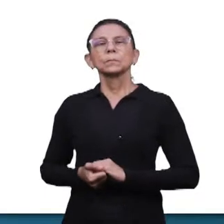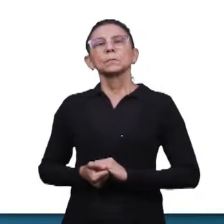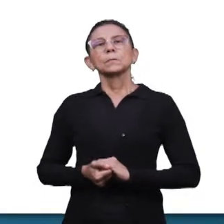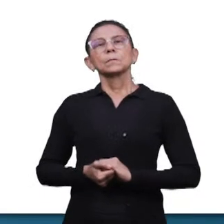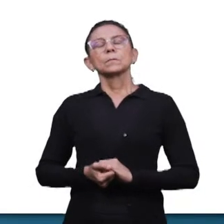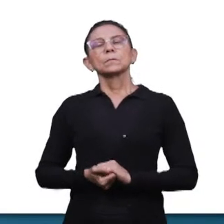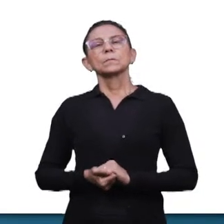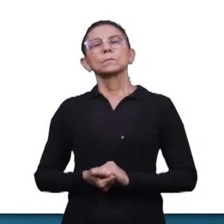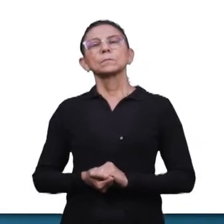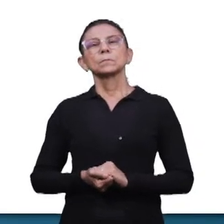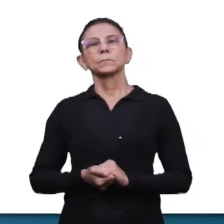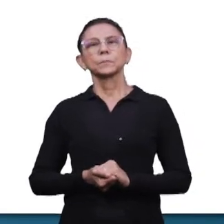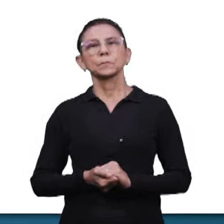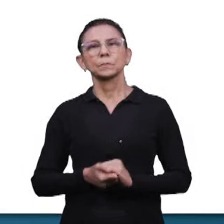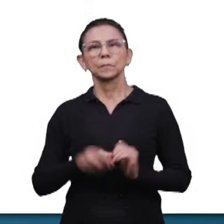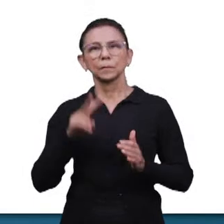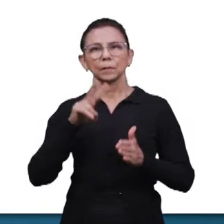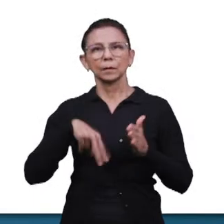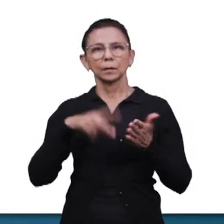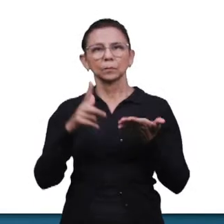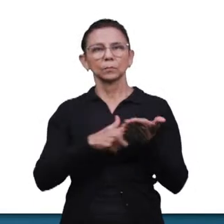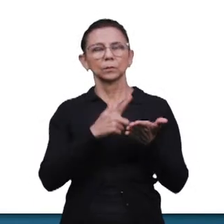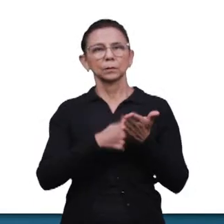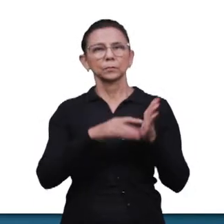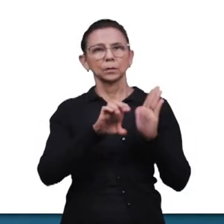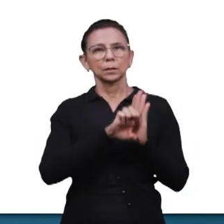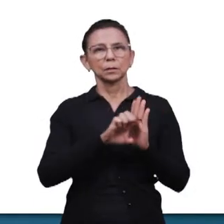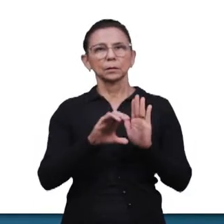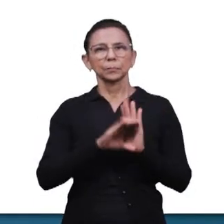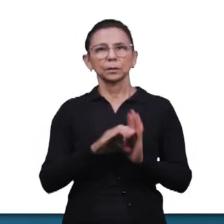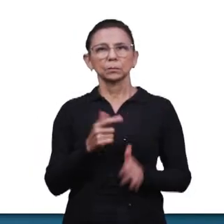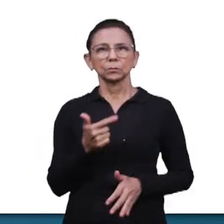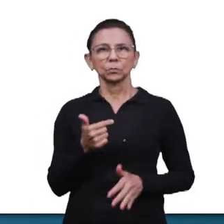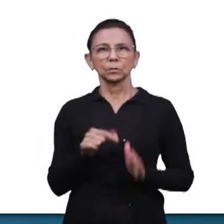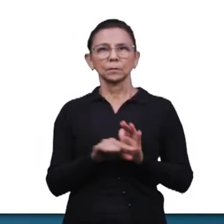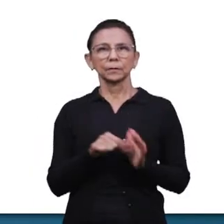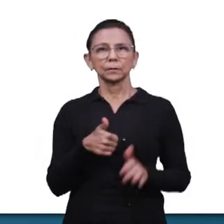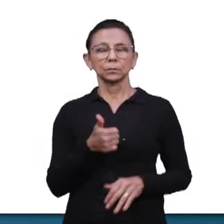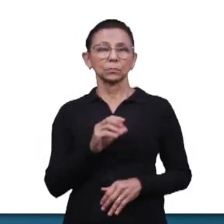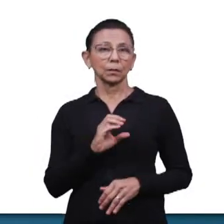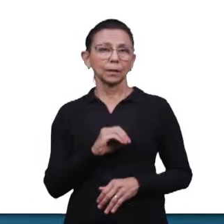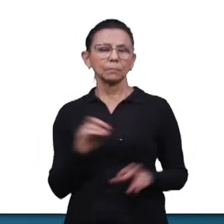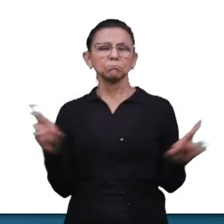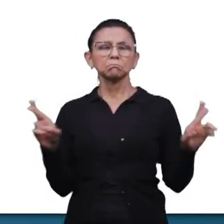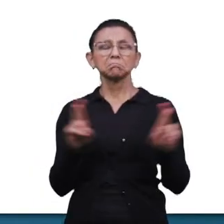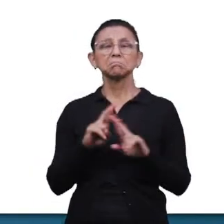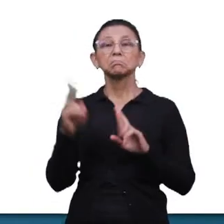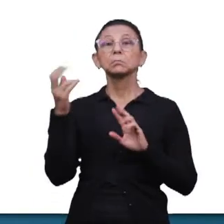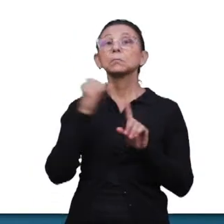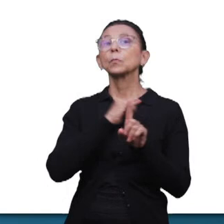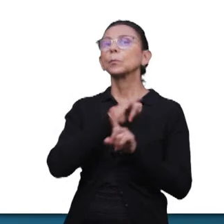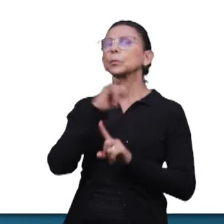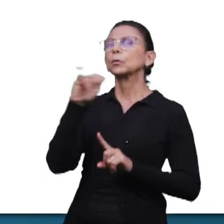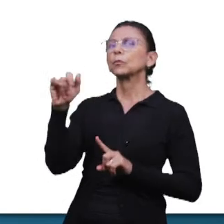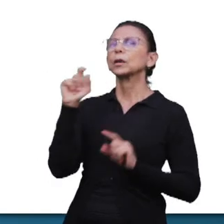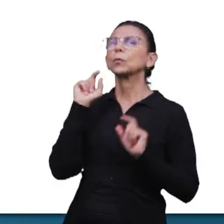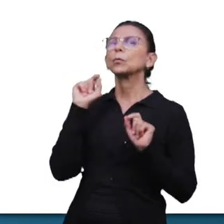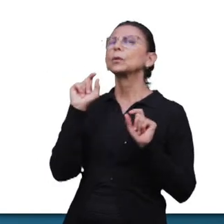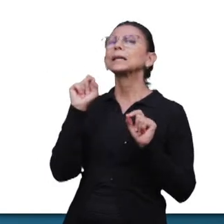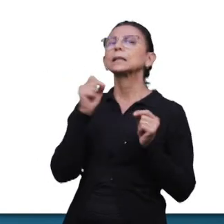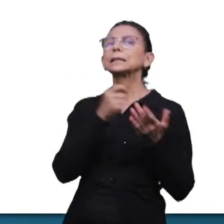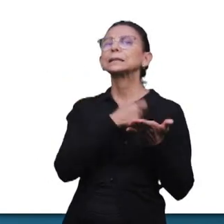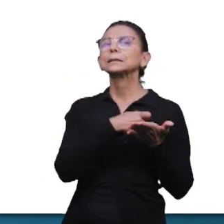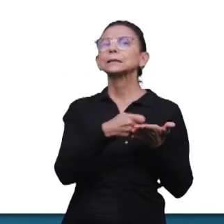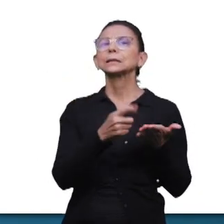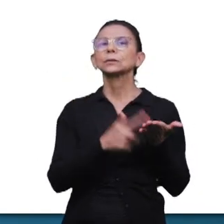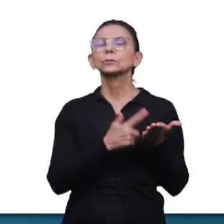seguinte: lendo Êxodo capítulo 12, verso 10, qual a relação profética com o que está